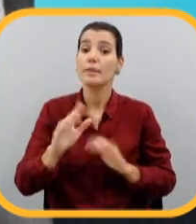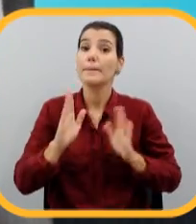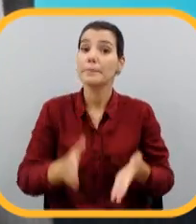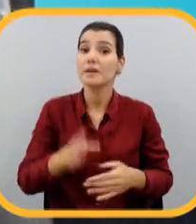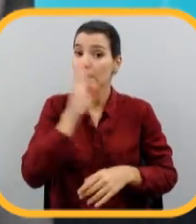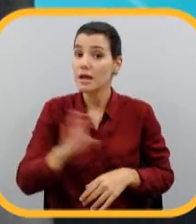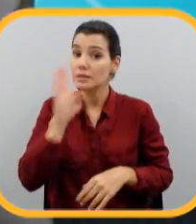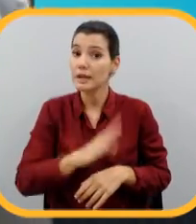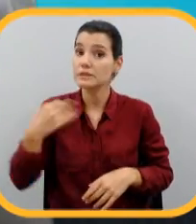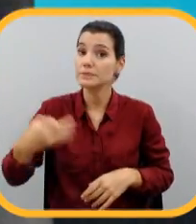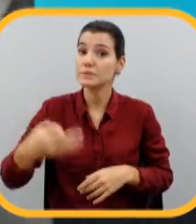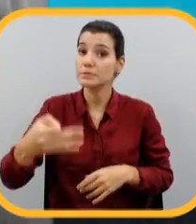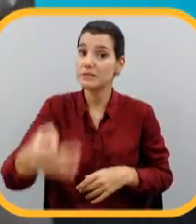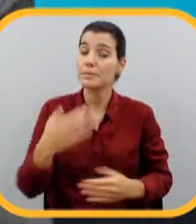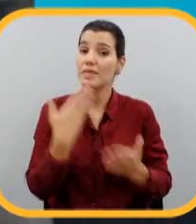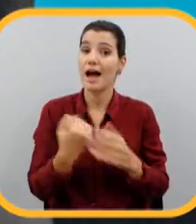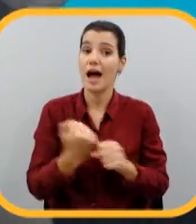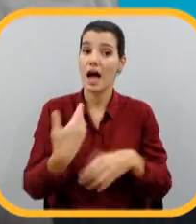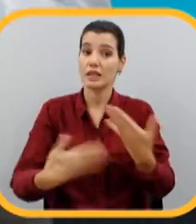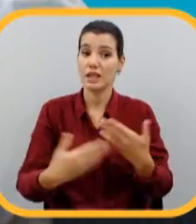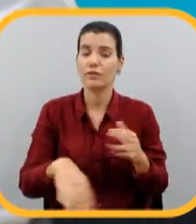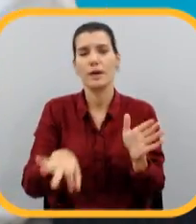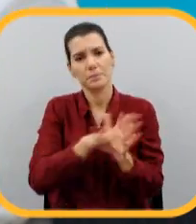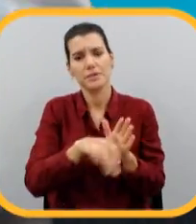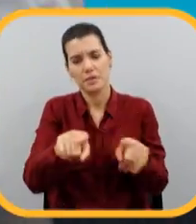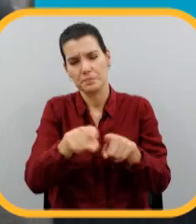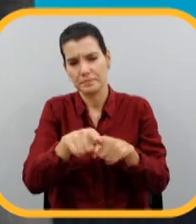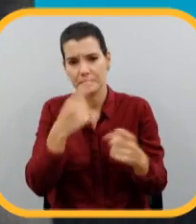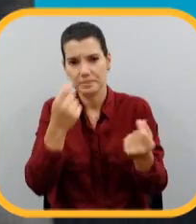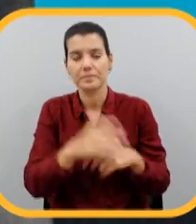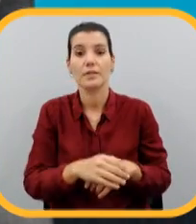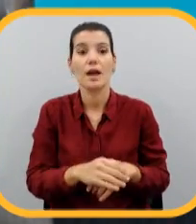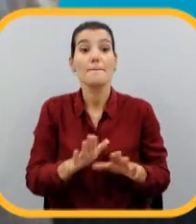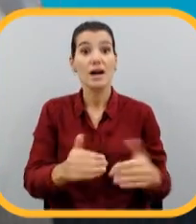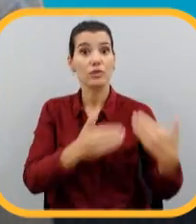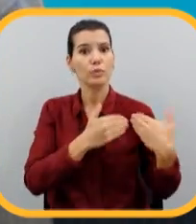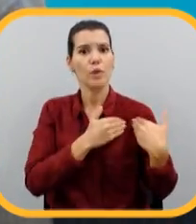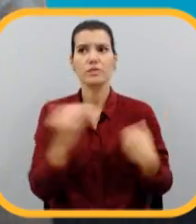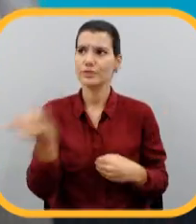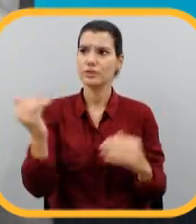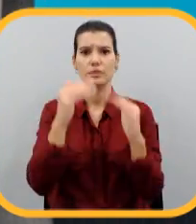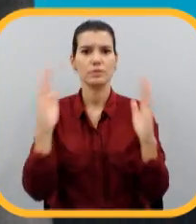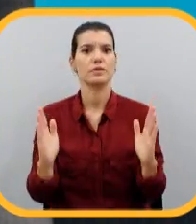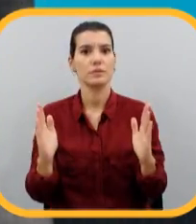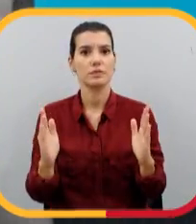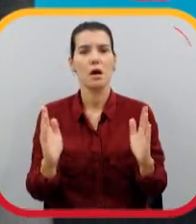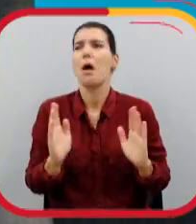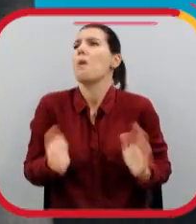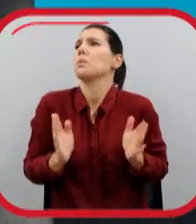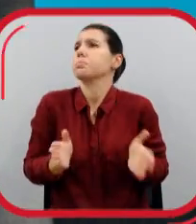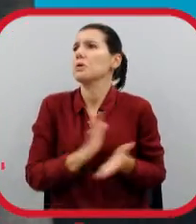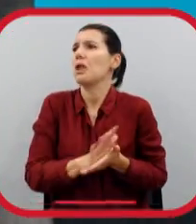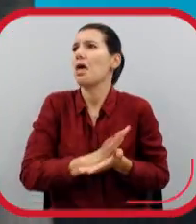de piloto e, além disso, tem que ter treinos regulares para manter aquilo ativo. E nas cartas de condução também há renovação. Mas para ser responsável